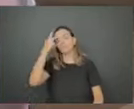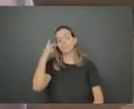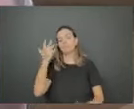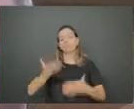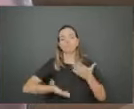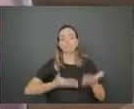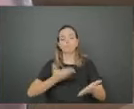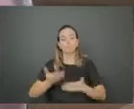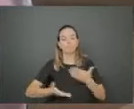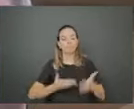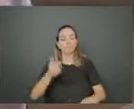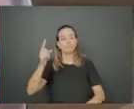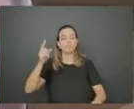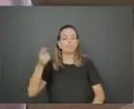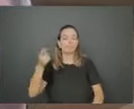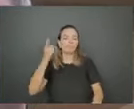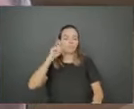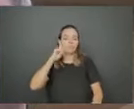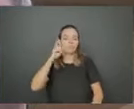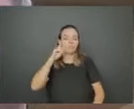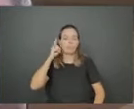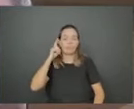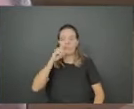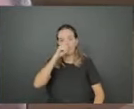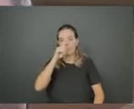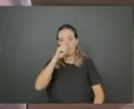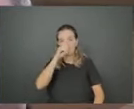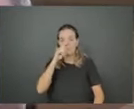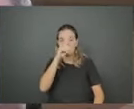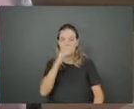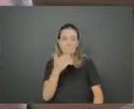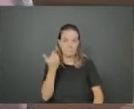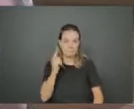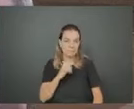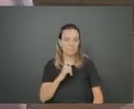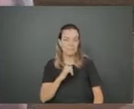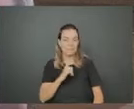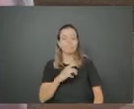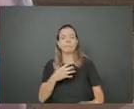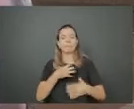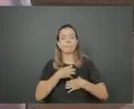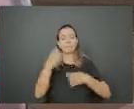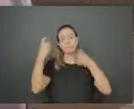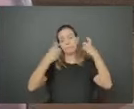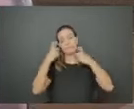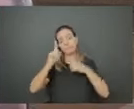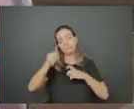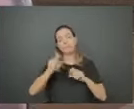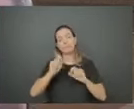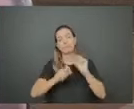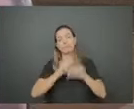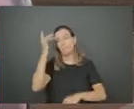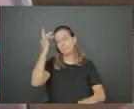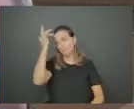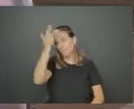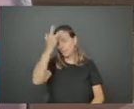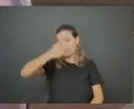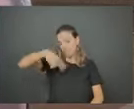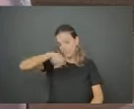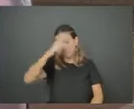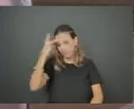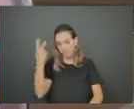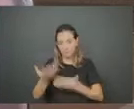que diariamente. A minha preocupação é em relação à saúde mental desses servidores. Como é que é trabalhado a